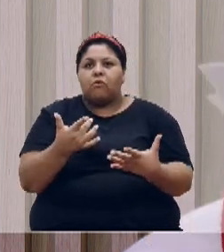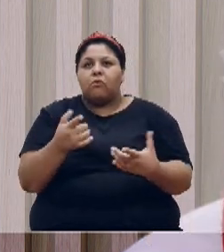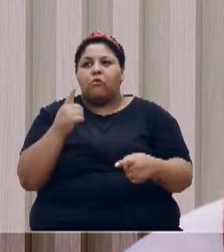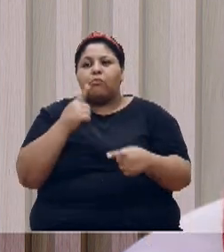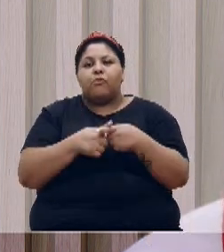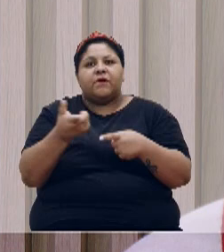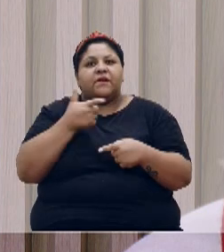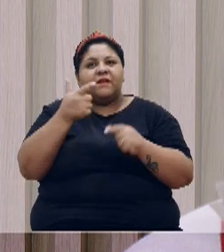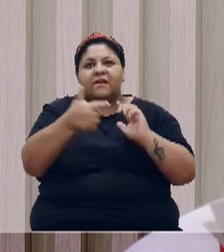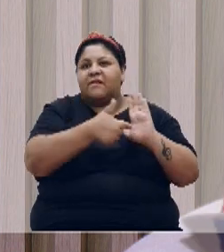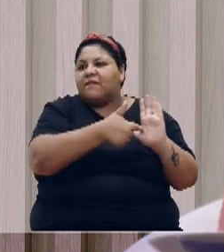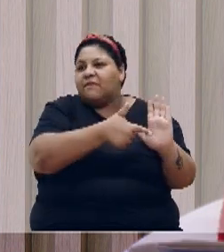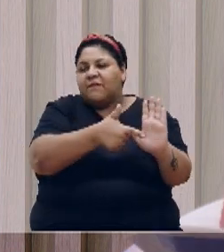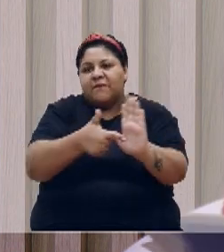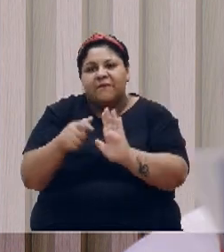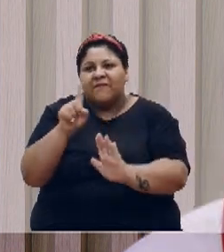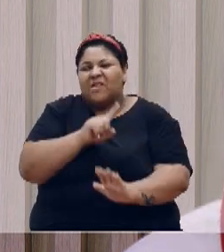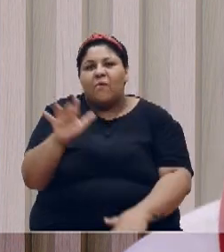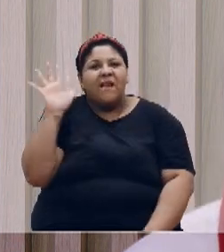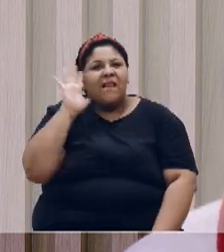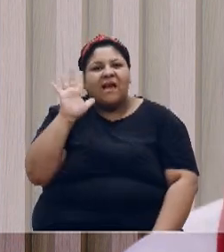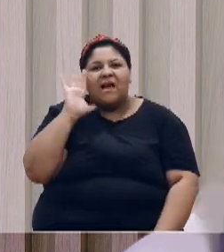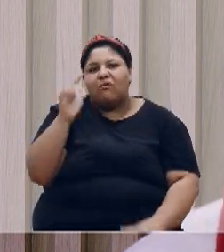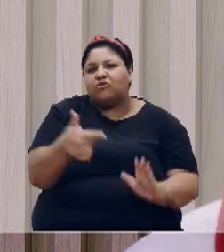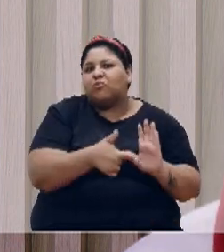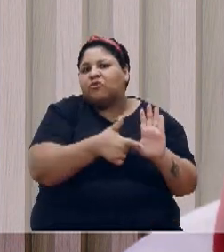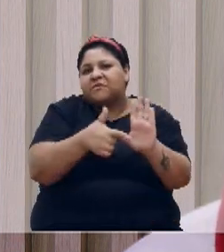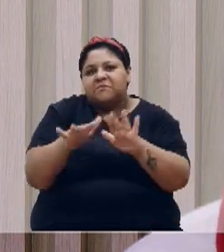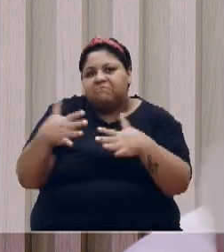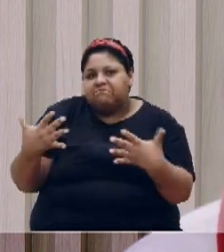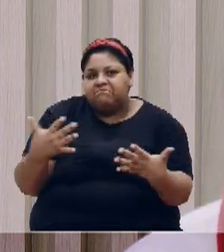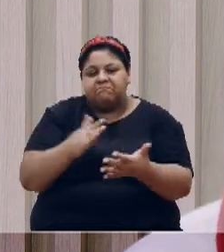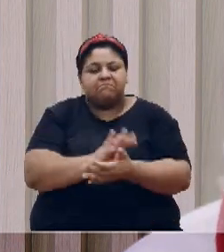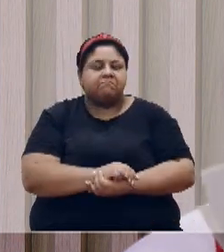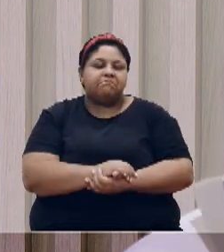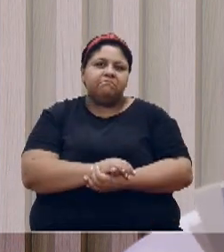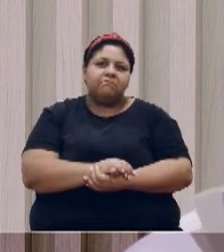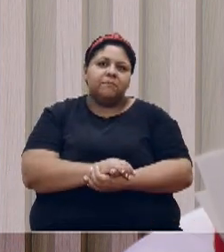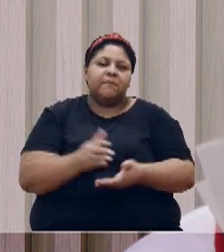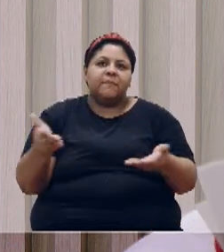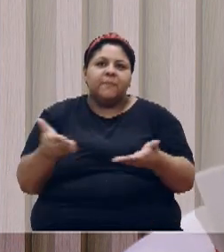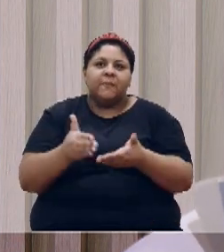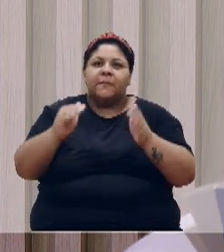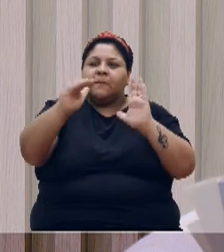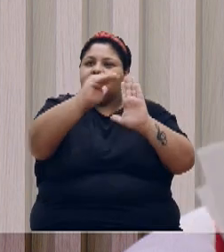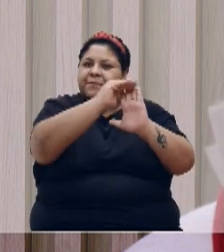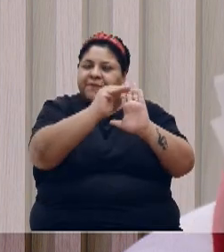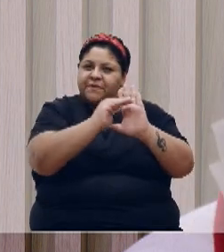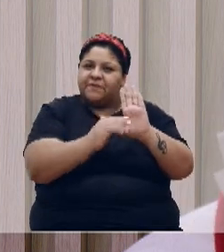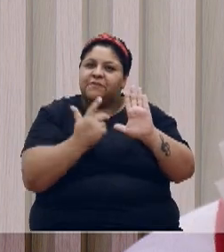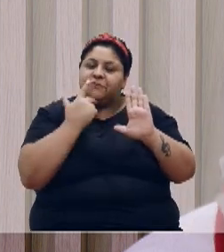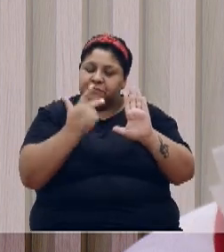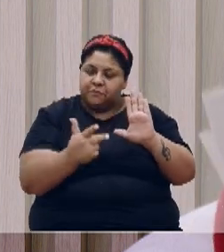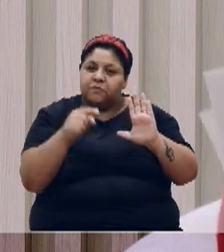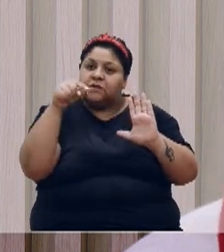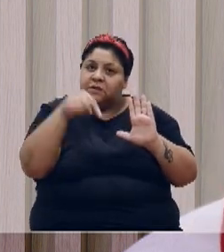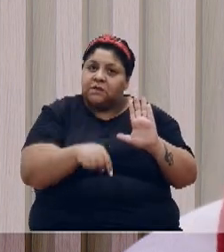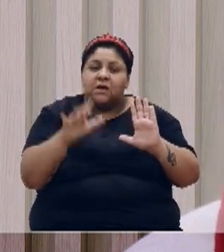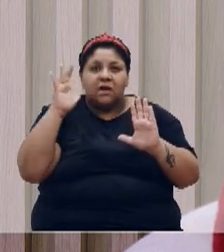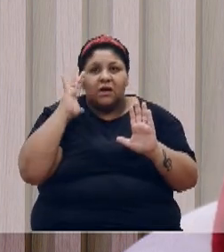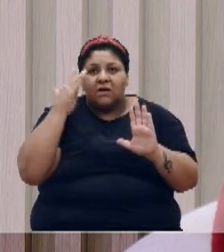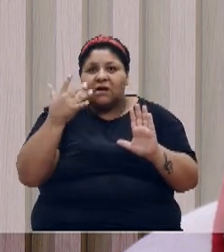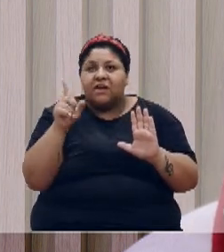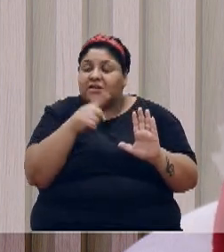porque não é uma coisa tão legal de mostrar, talvez, né? Então, hoje o programa quis trazer isso para mostrar que isso também acontece, que a gente